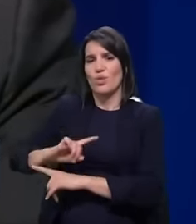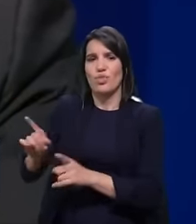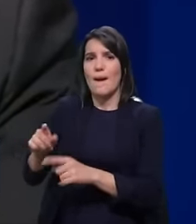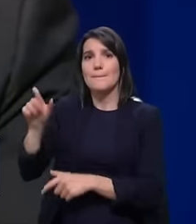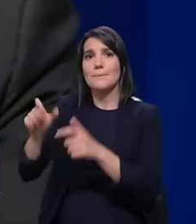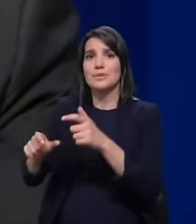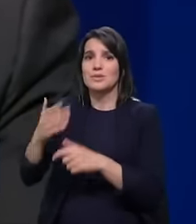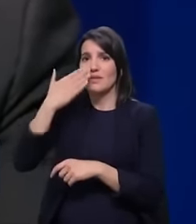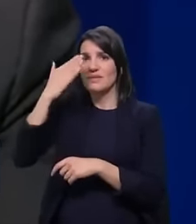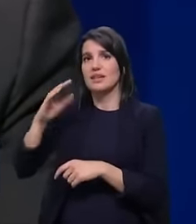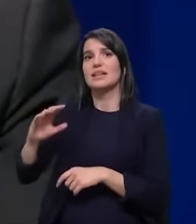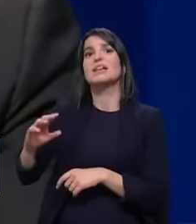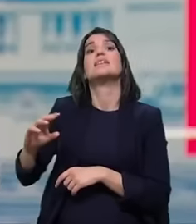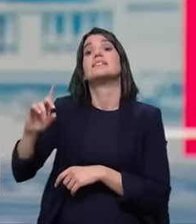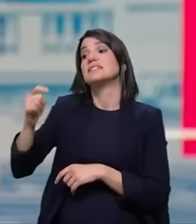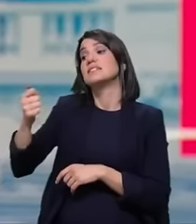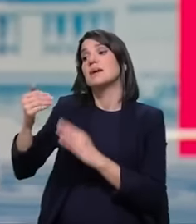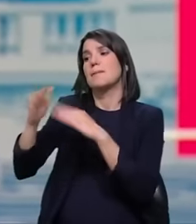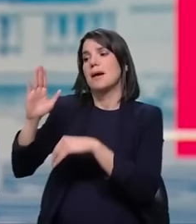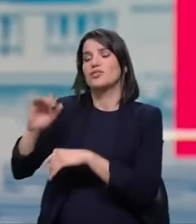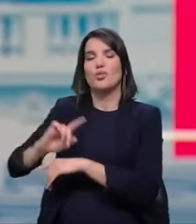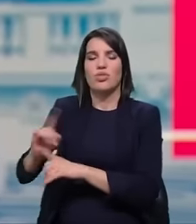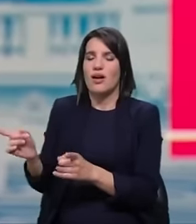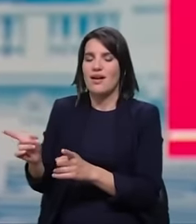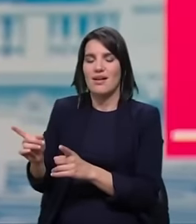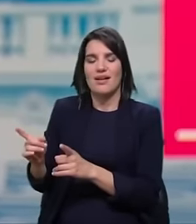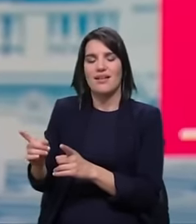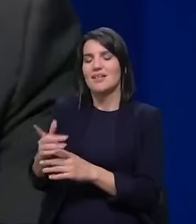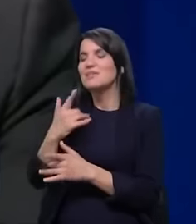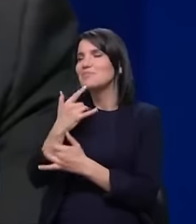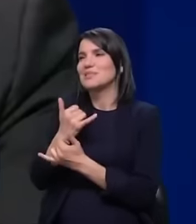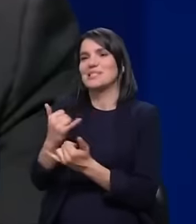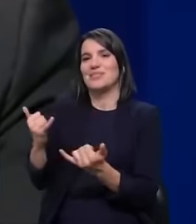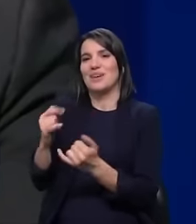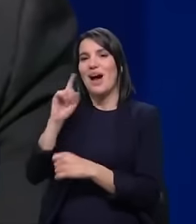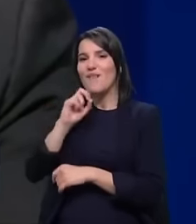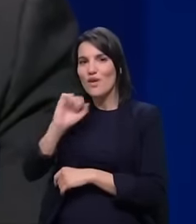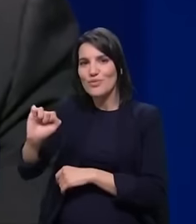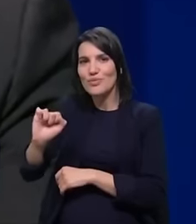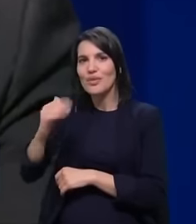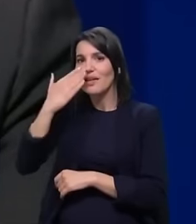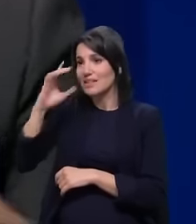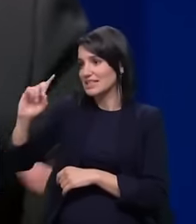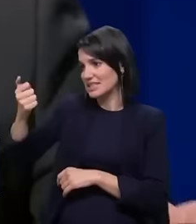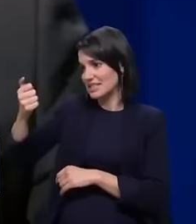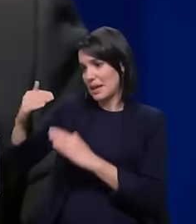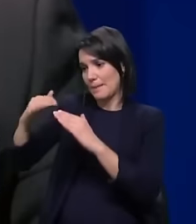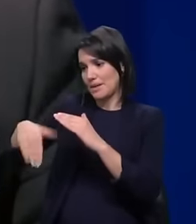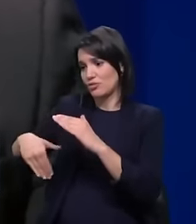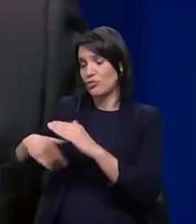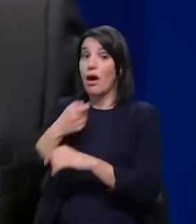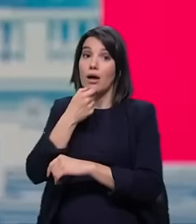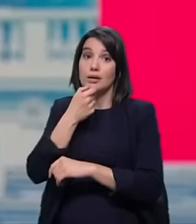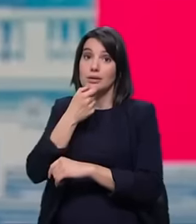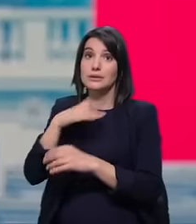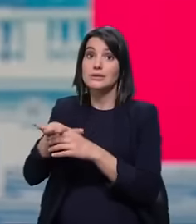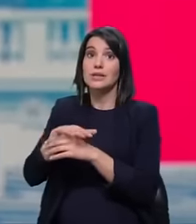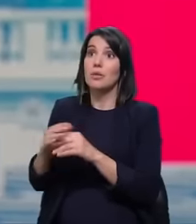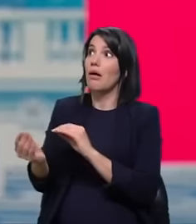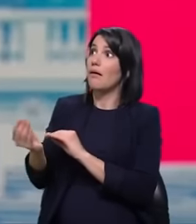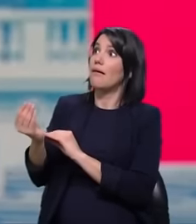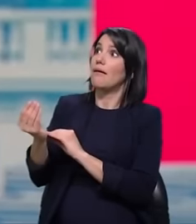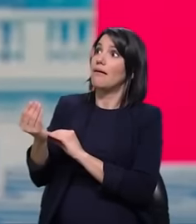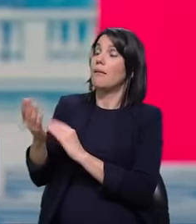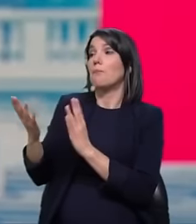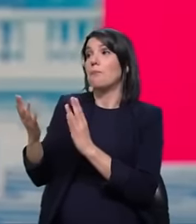tivessem mais de 65 anos. Sim, o doutor André Ventura, é impossível a sua avó ter menos de 65 anos, a menos que tivéssemos, portanto, um fenómeno sobrenatural. Eu